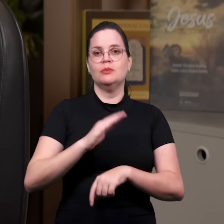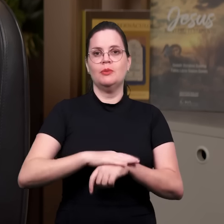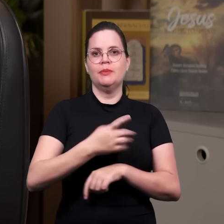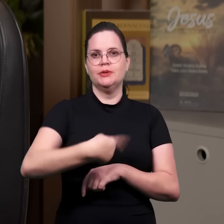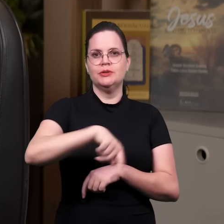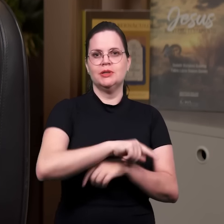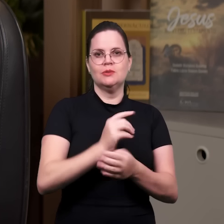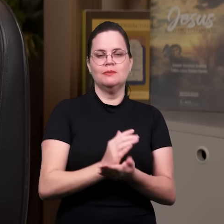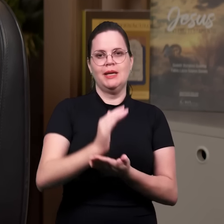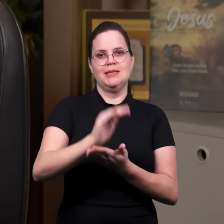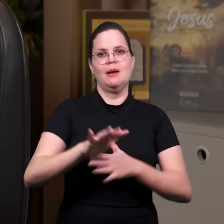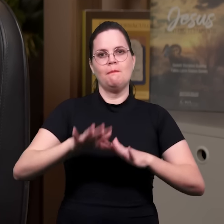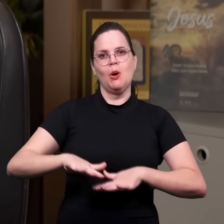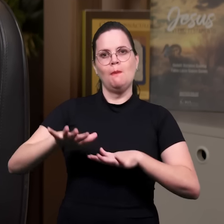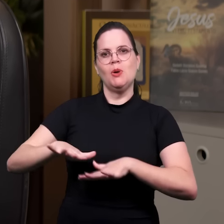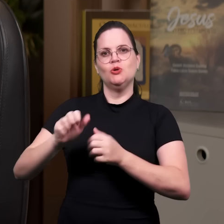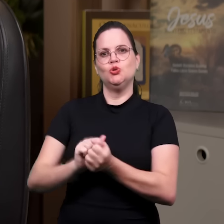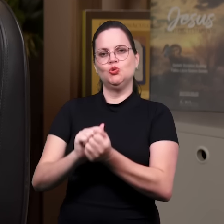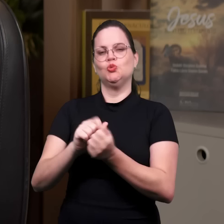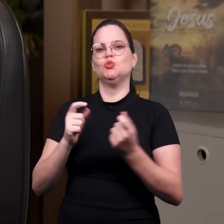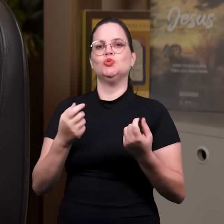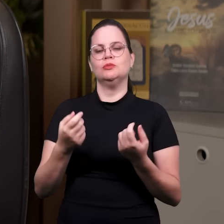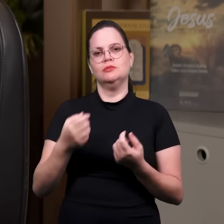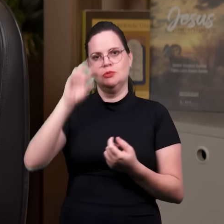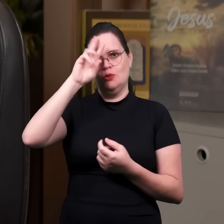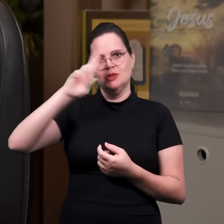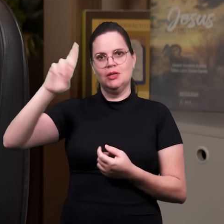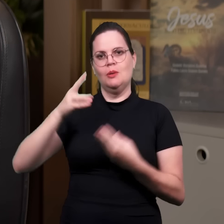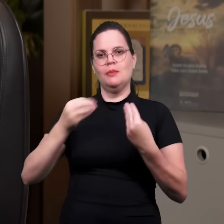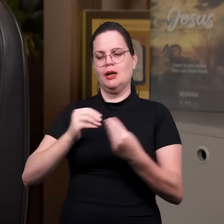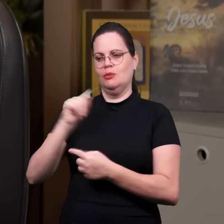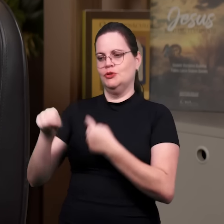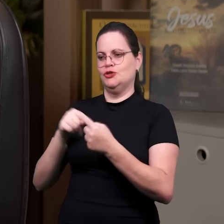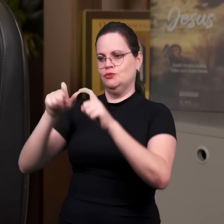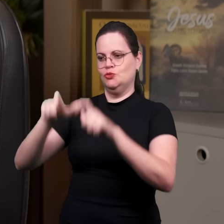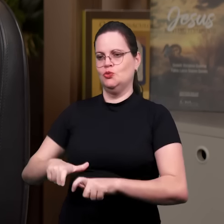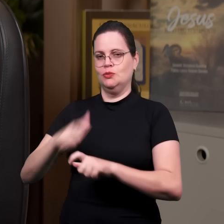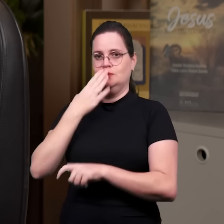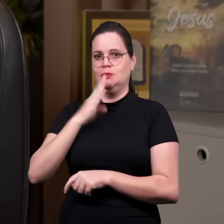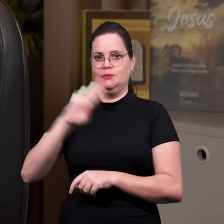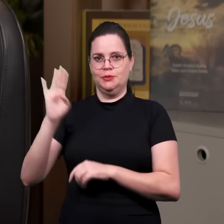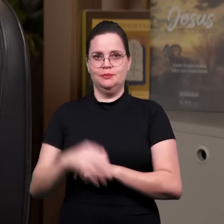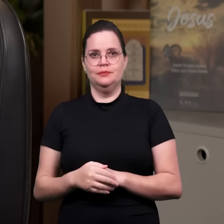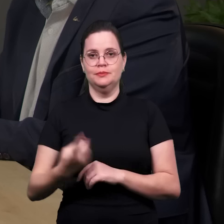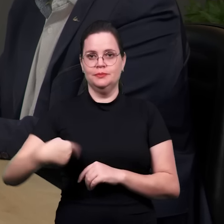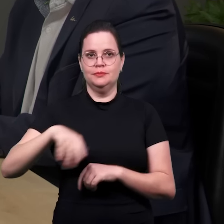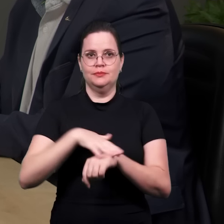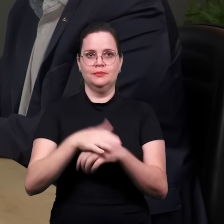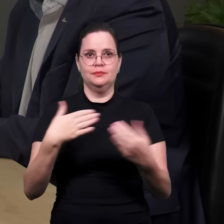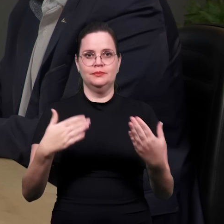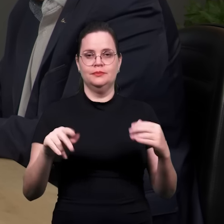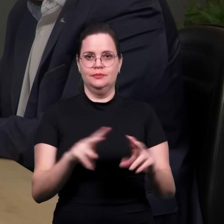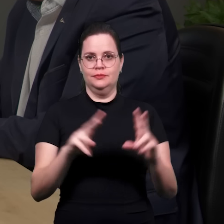iriam iniciar a caminhada rumo à terra prometida. E para falar um pouco mais aqui sobre